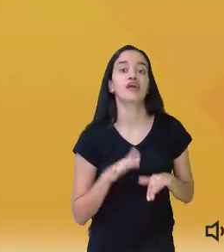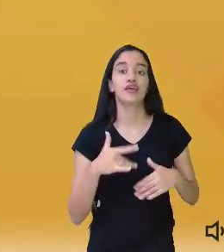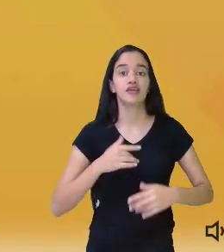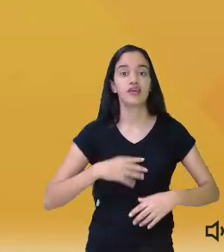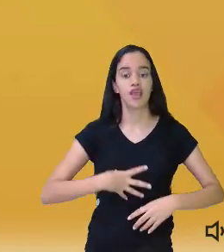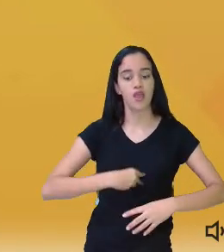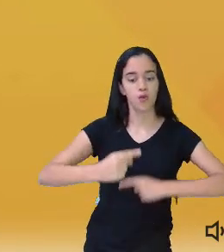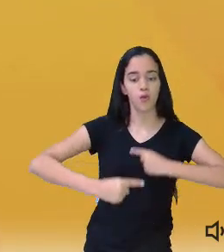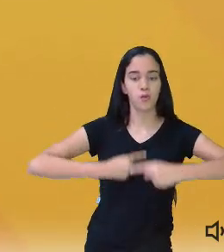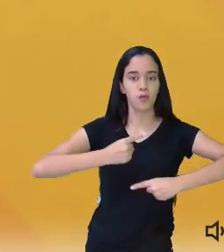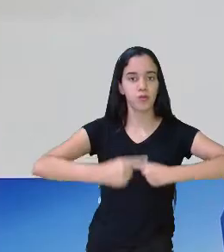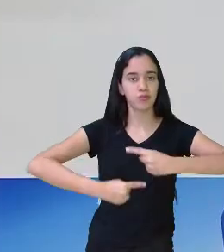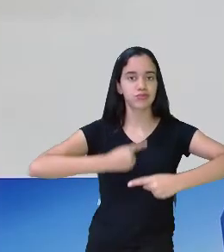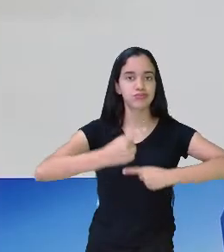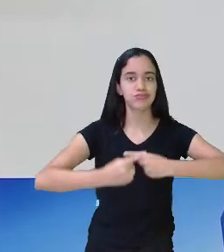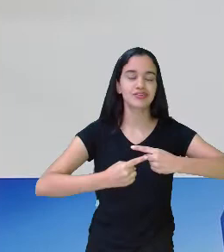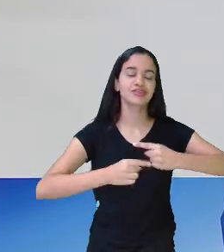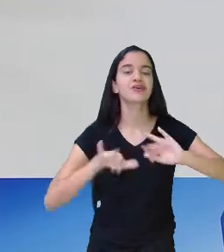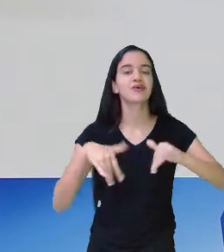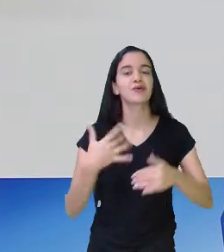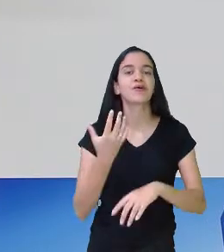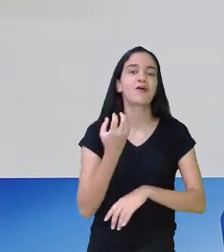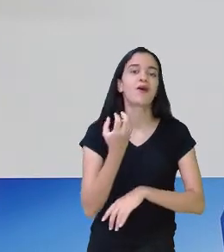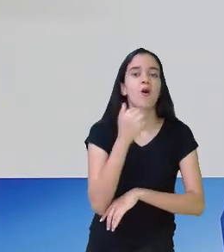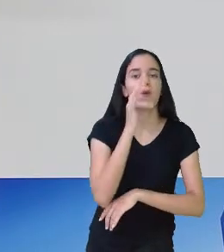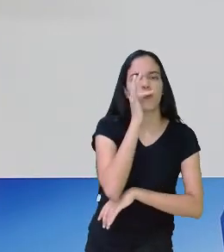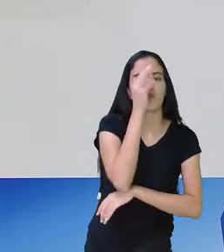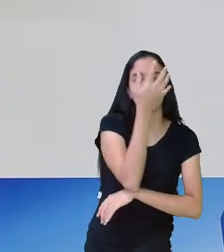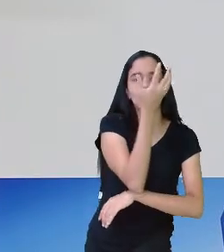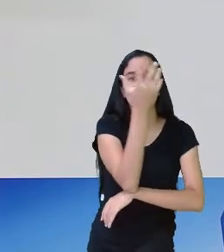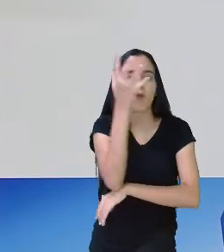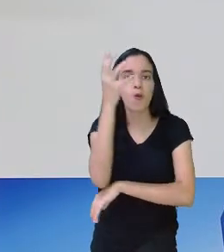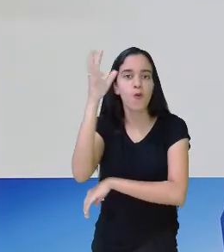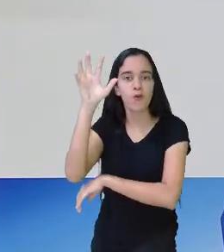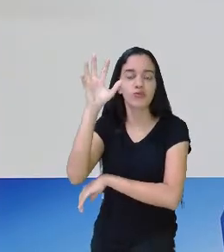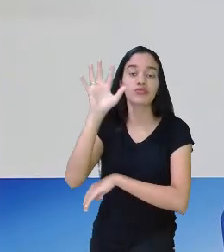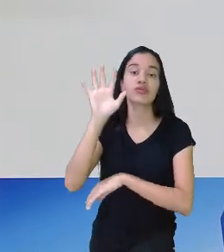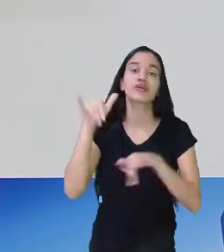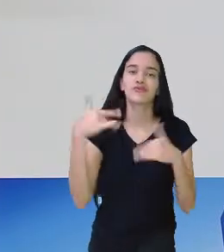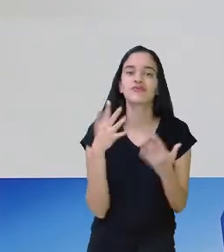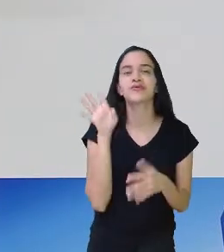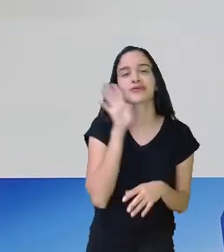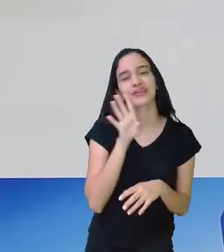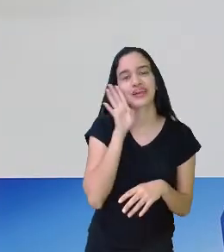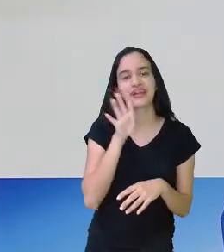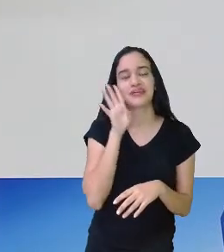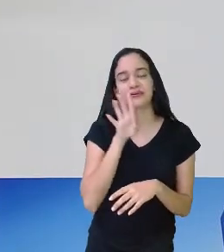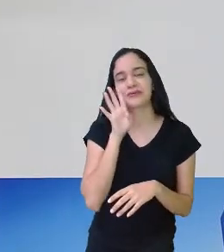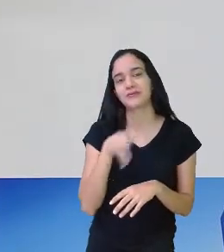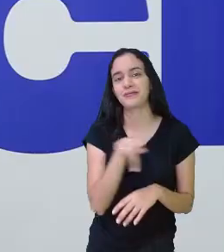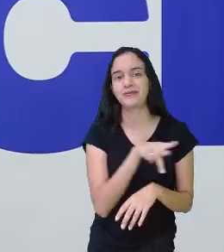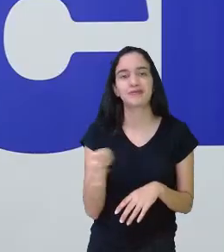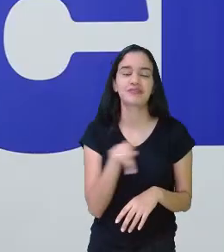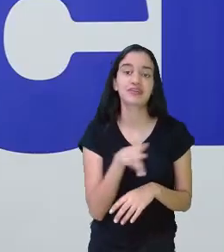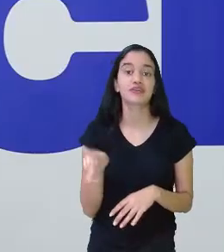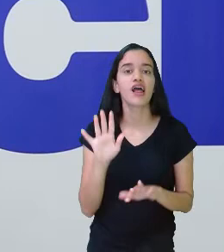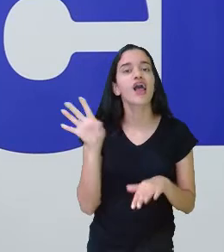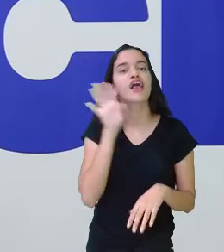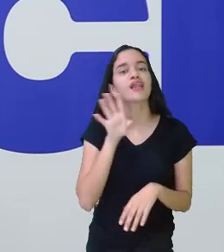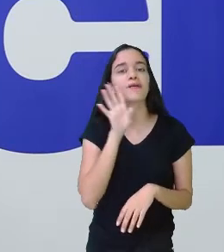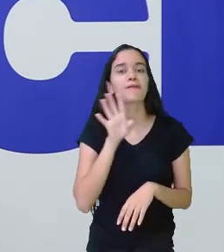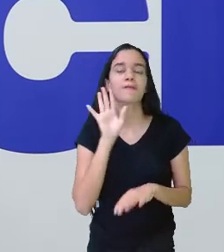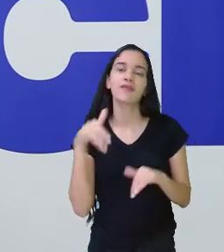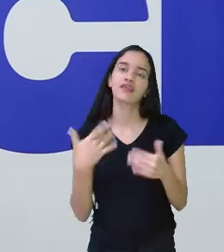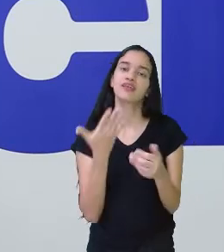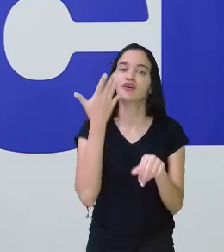produtor com o girassol. Olha, gente, esse joguinho foi legal, não foi, professora Márcia? Muito legal. Eu só tenho